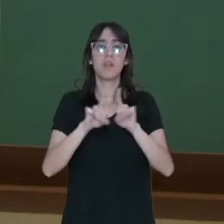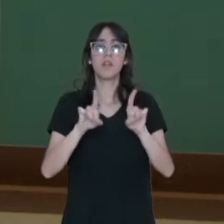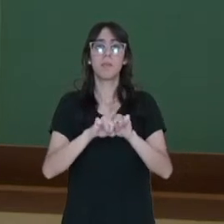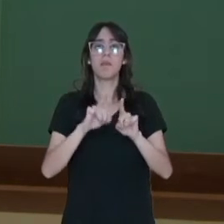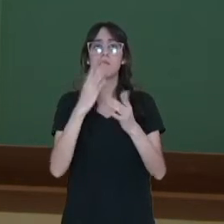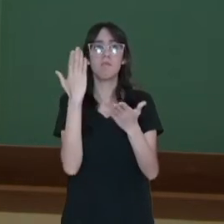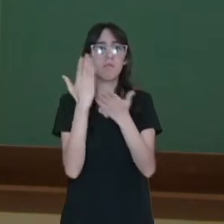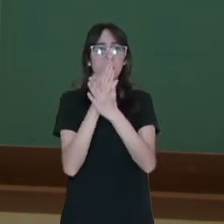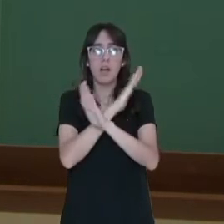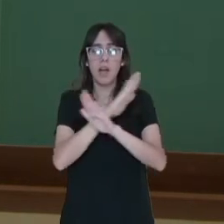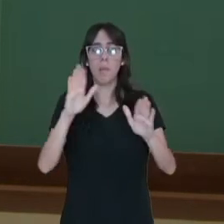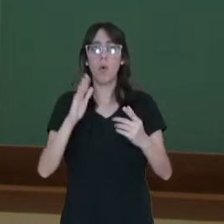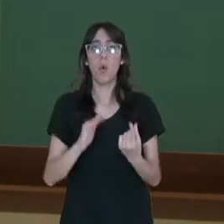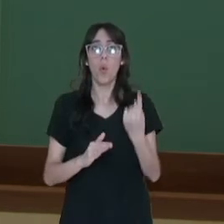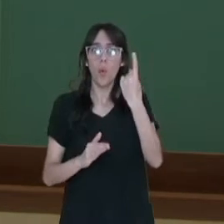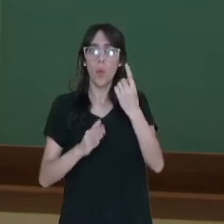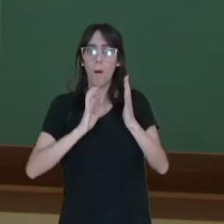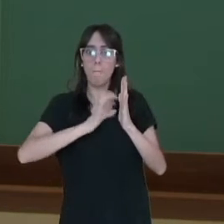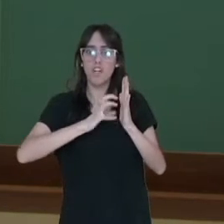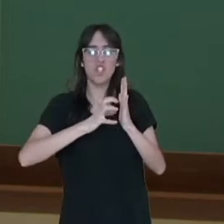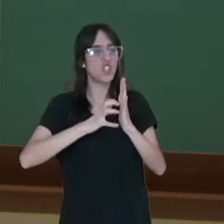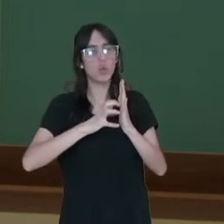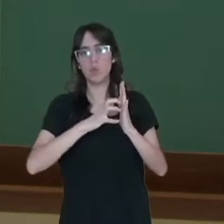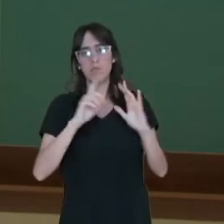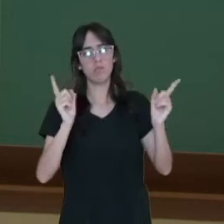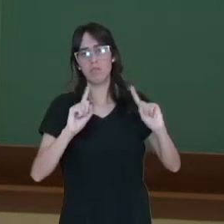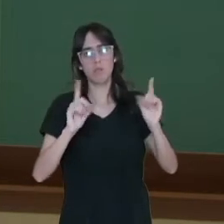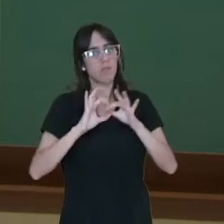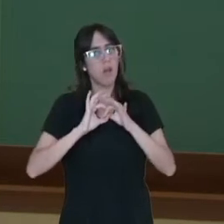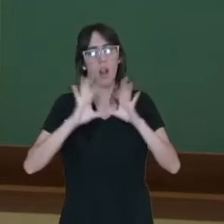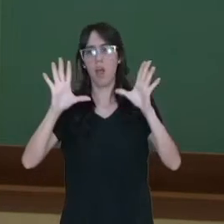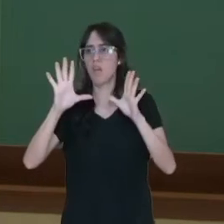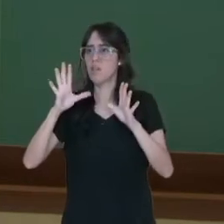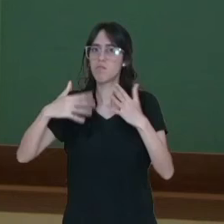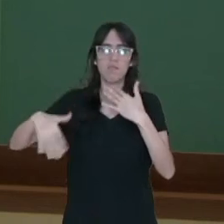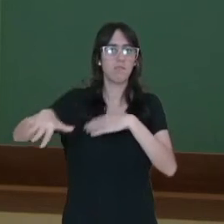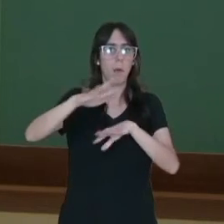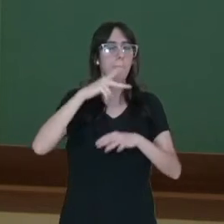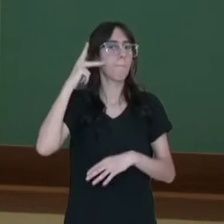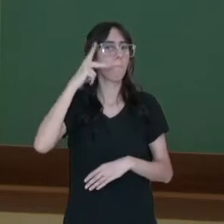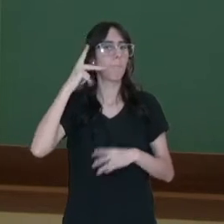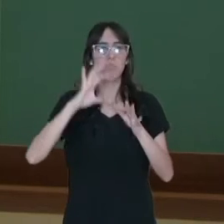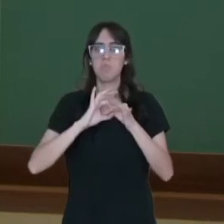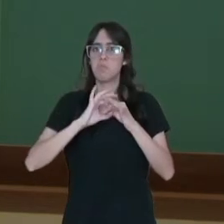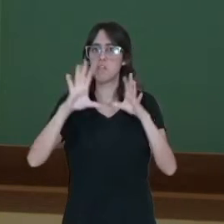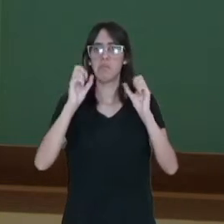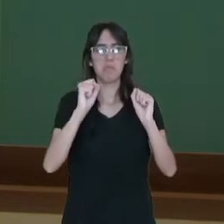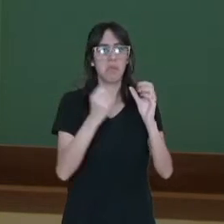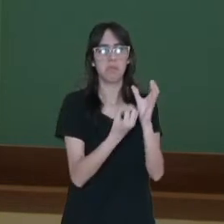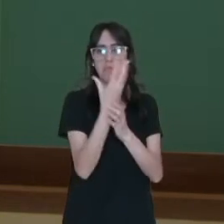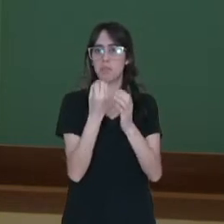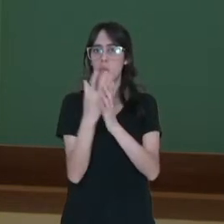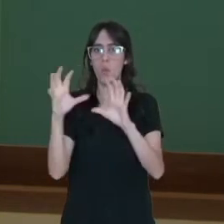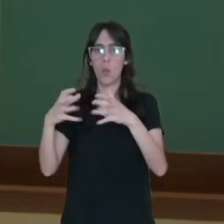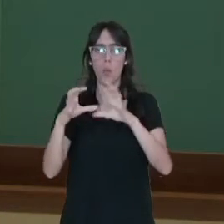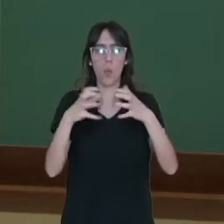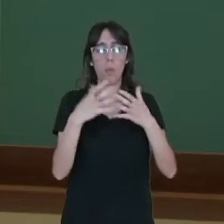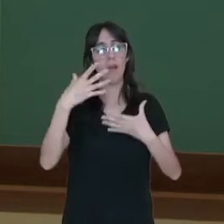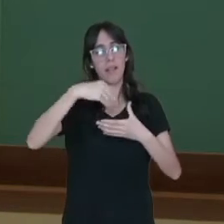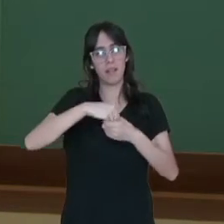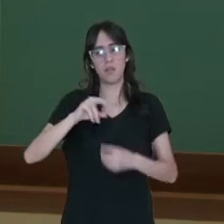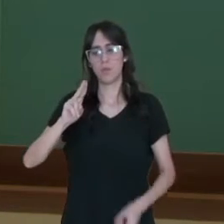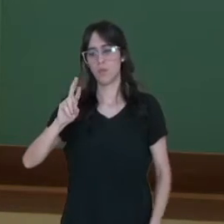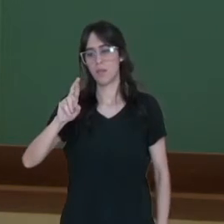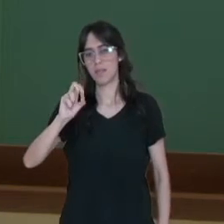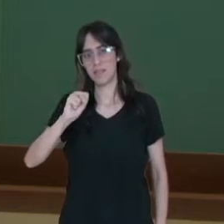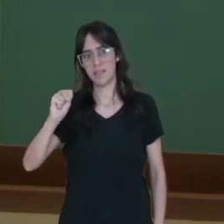Partido Comunista poderia existir. Então, uma maior liberdade política dentro da União Soviética. E aqui